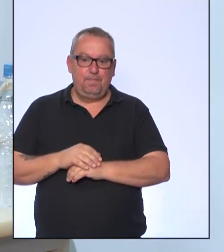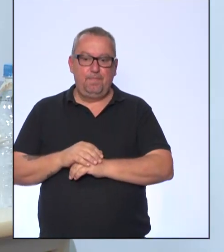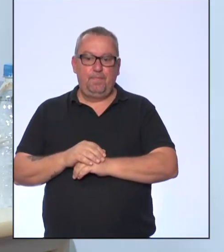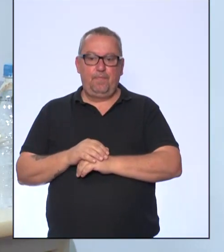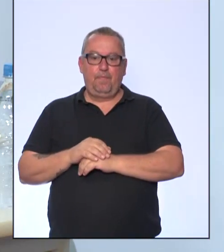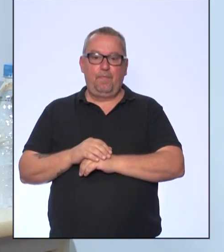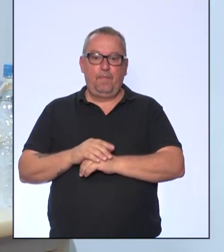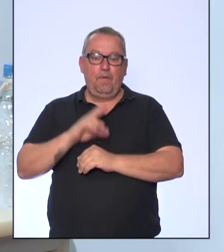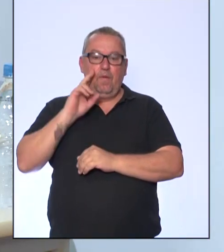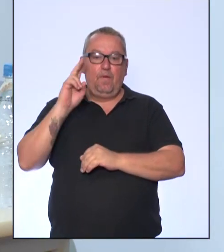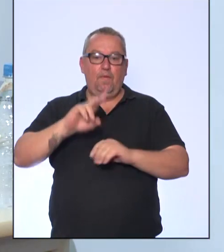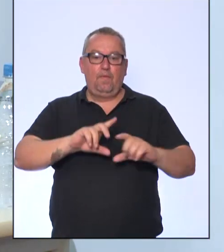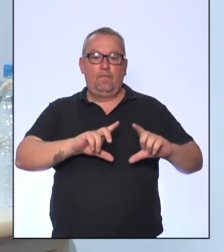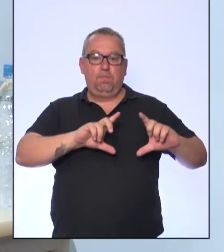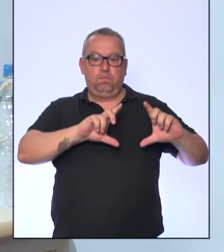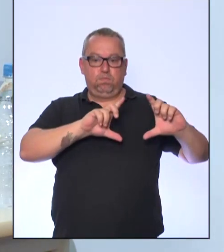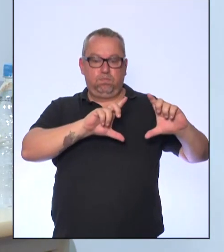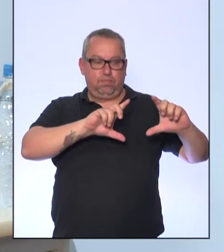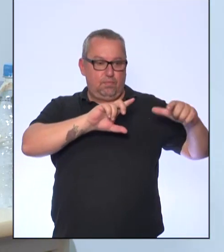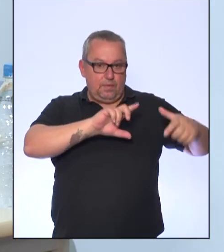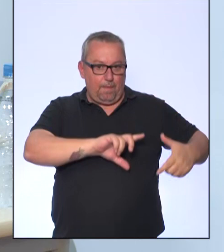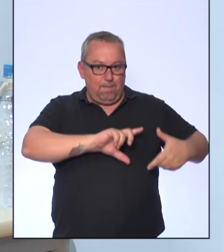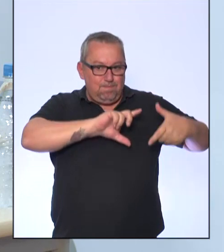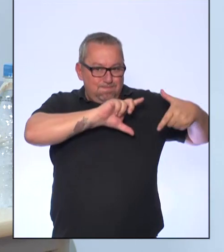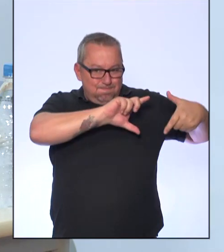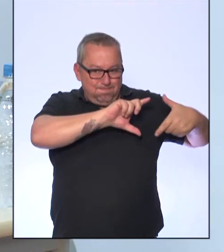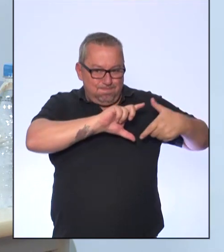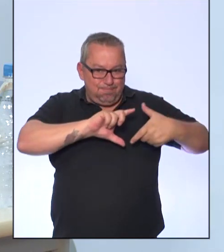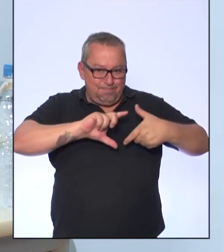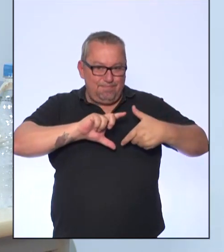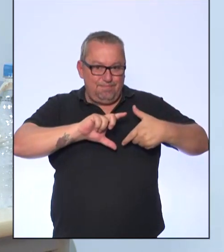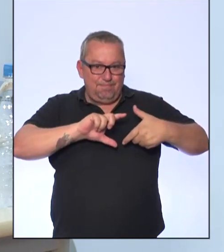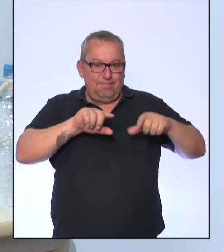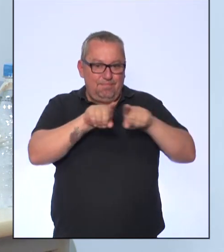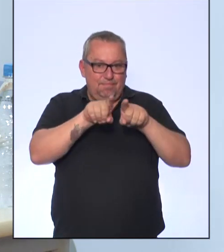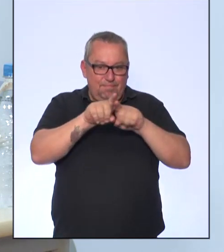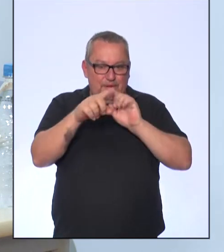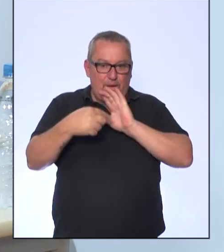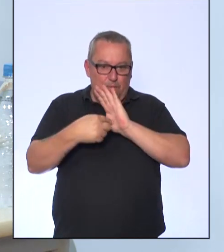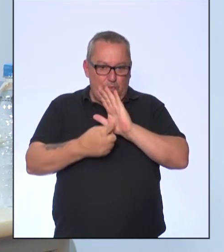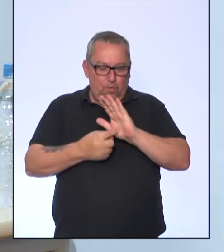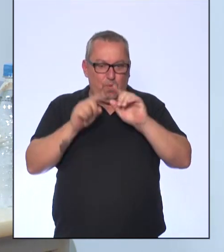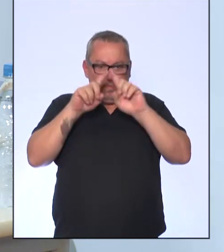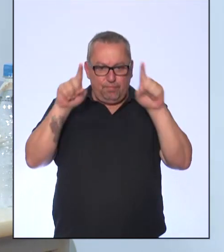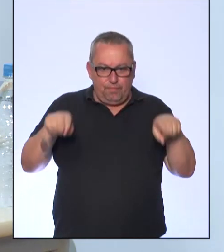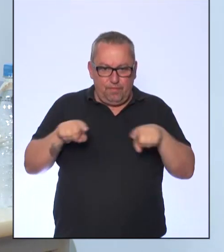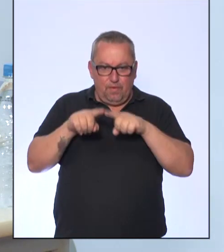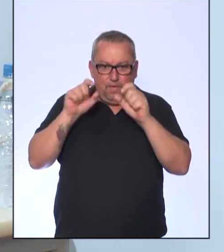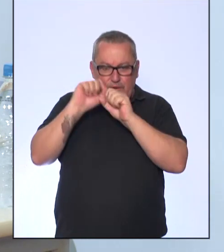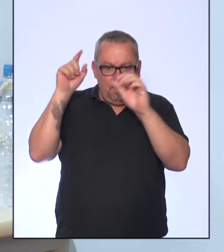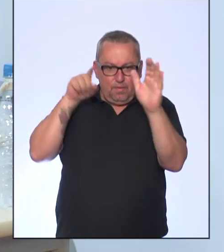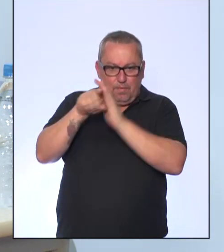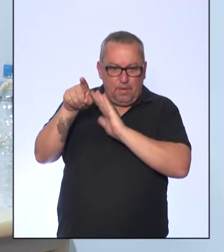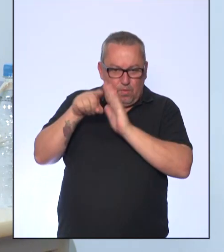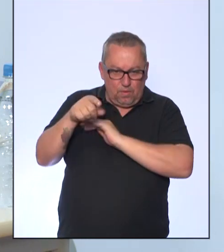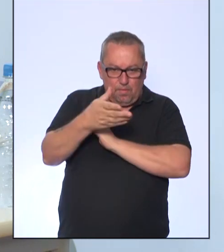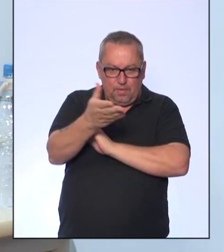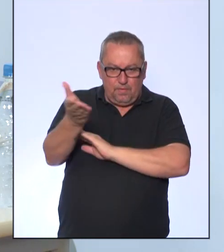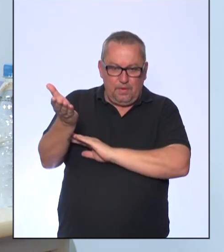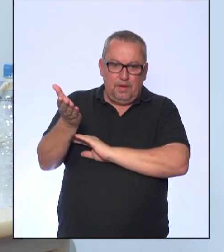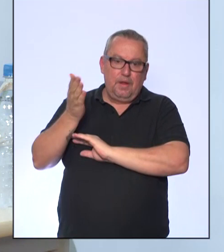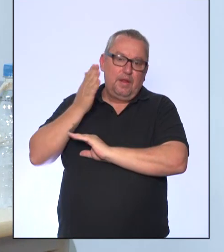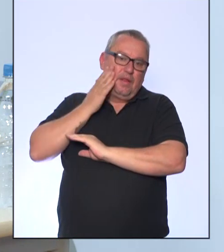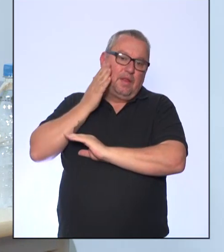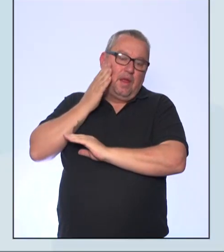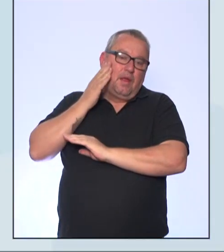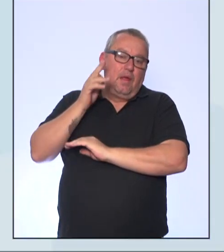Vendo essa imagem que a Pro pediu para a gente refletir um pouquinho, né, a professora Milena, eu quero fazer uma pergunta para vocês. De, você sabe qual